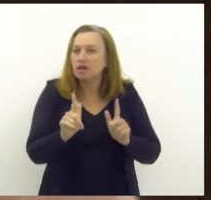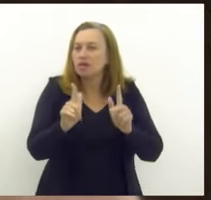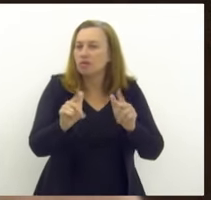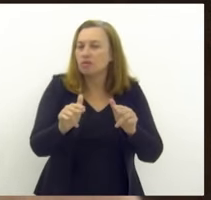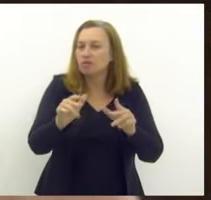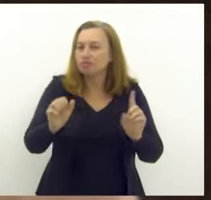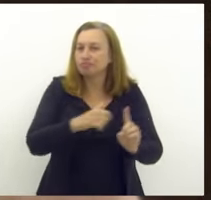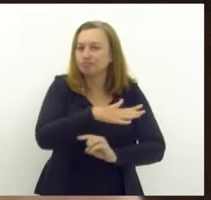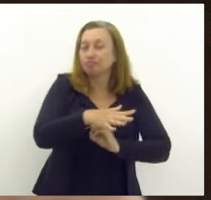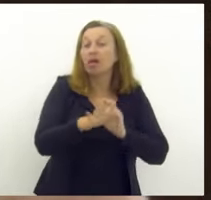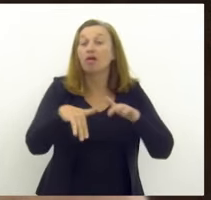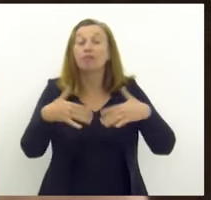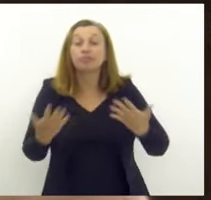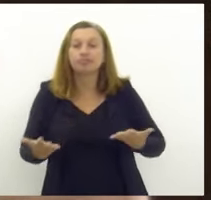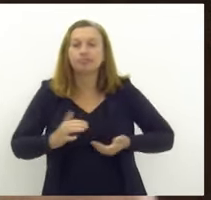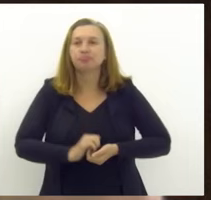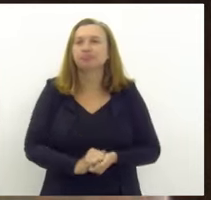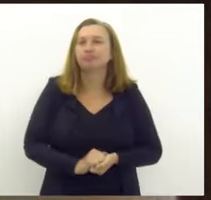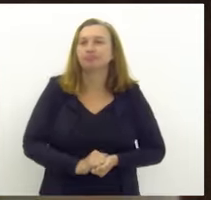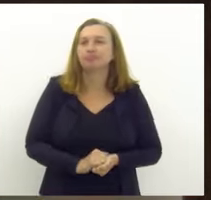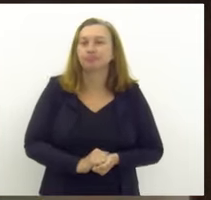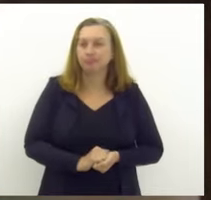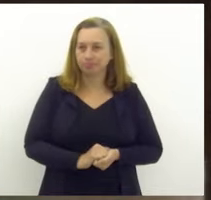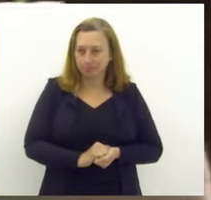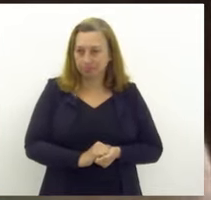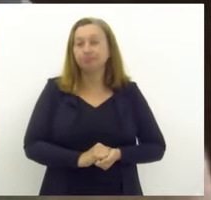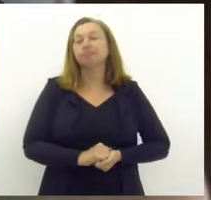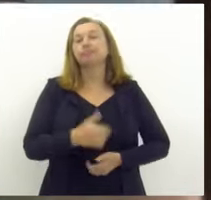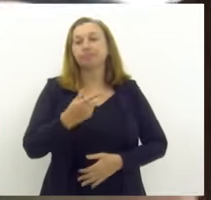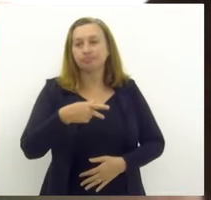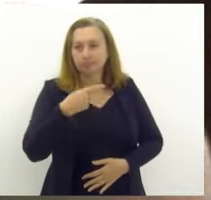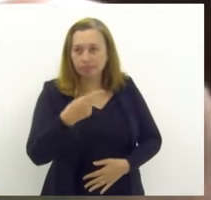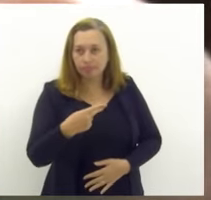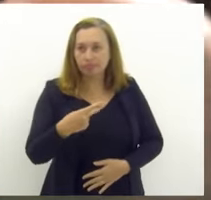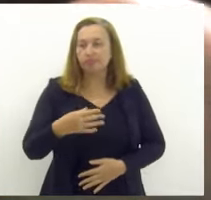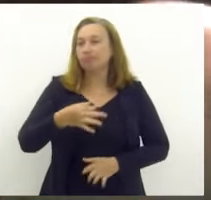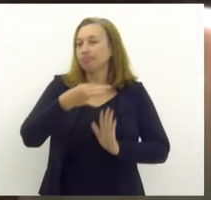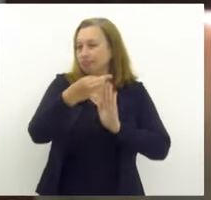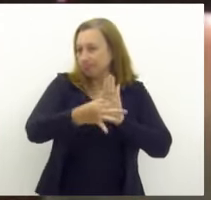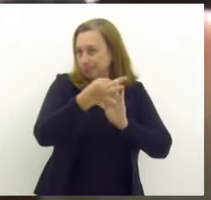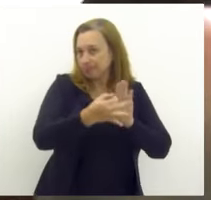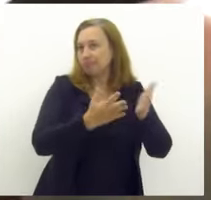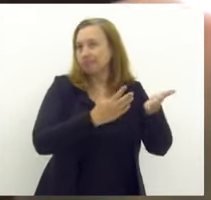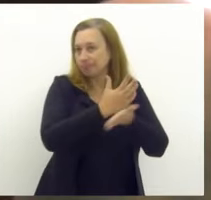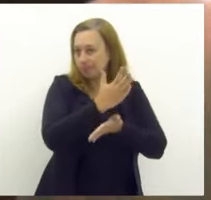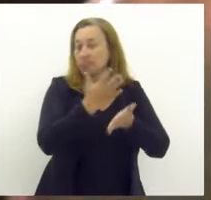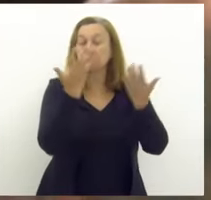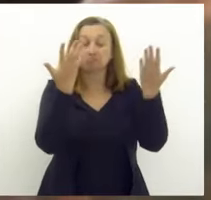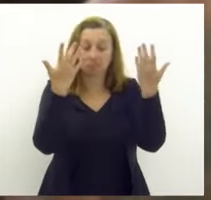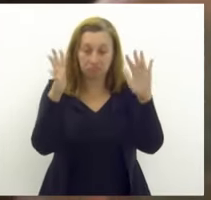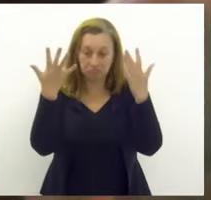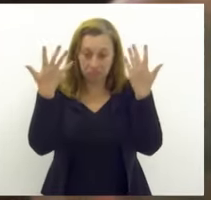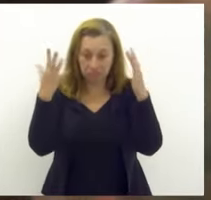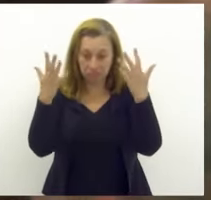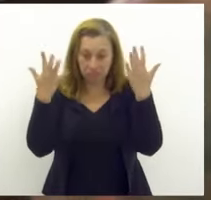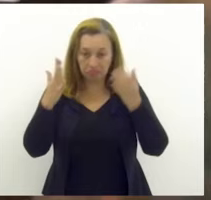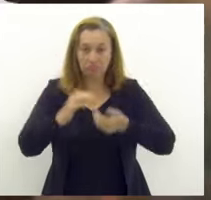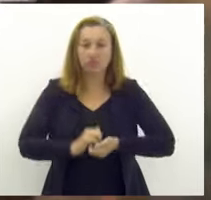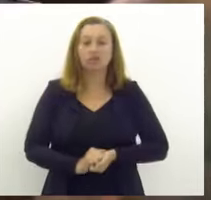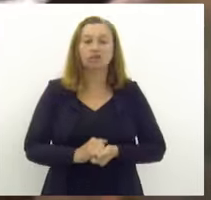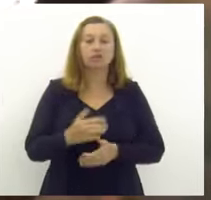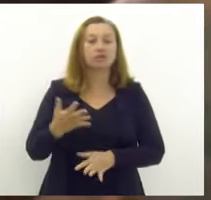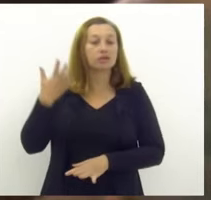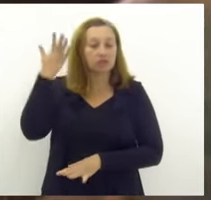social então Portanto reafirmo o parecer favorável Saúdo a